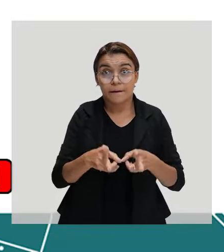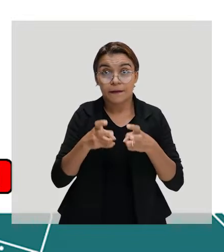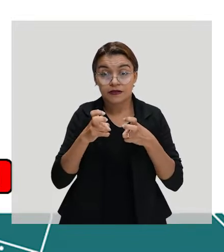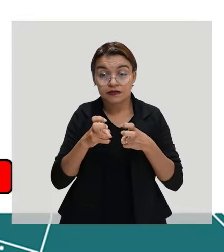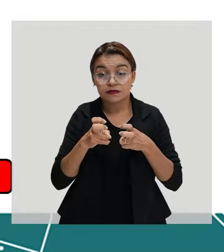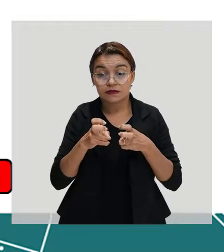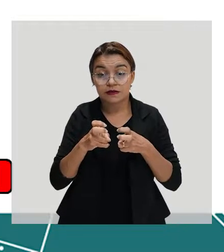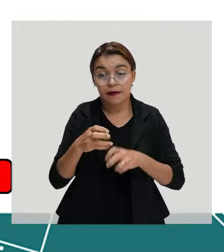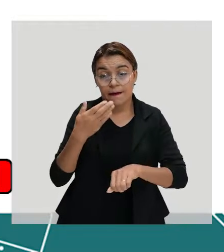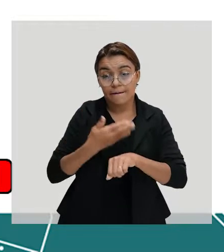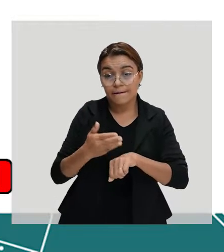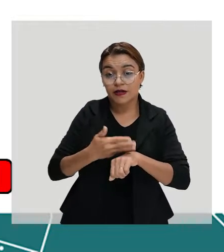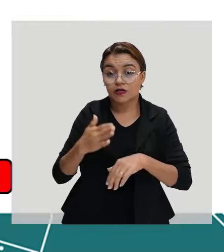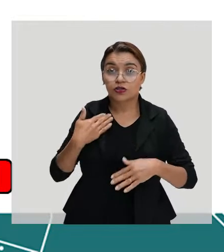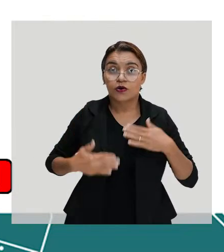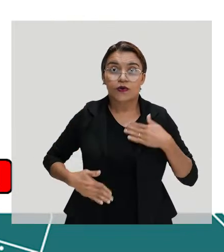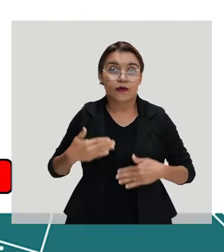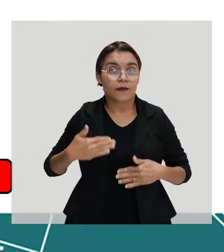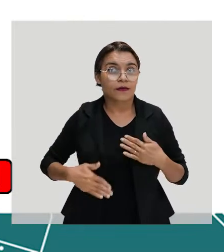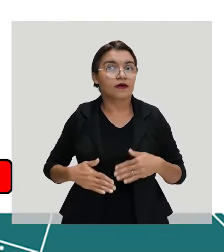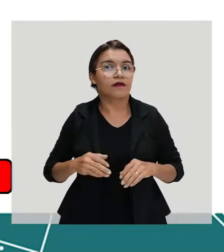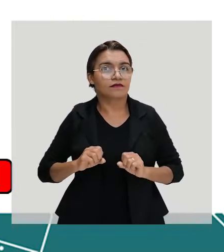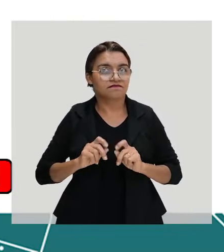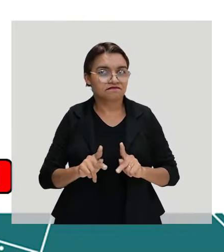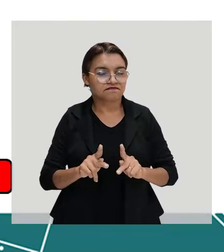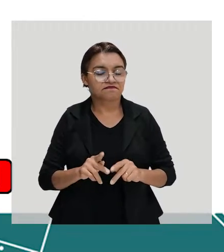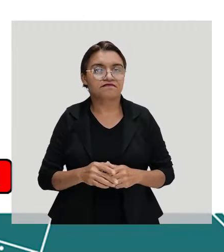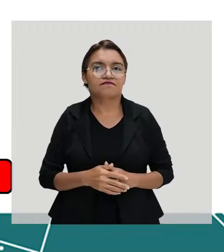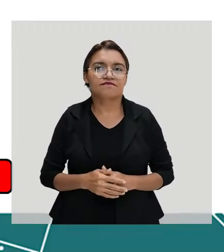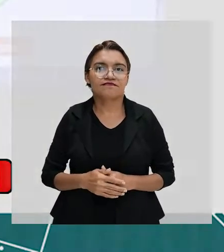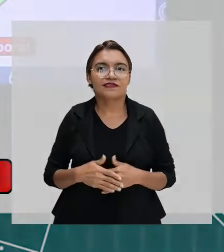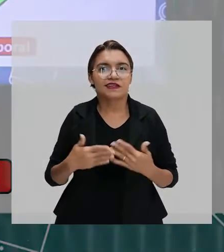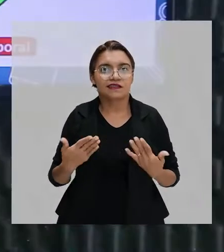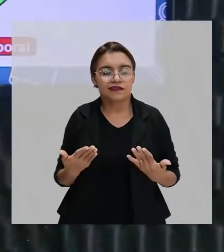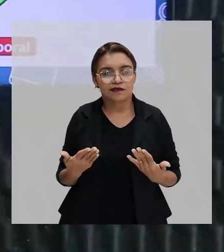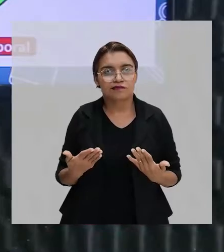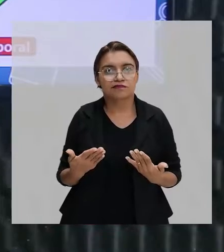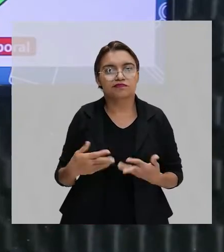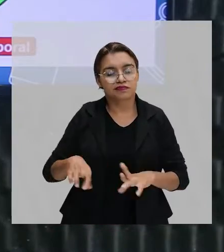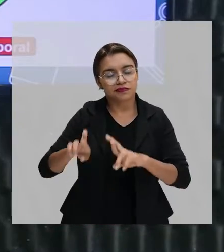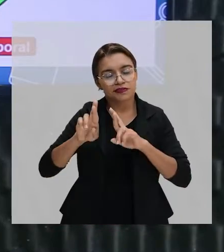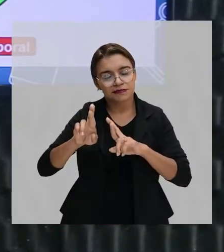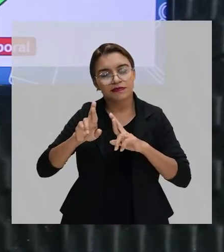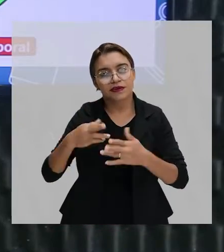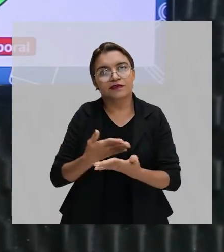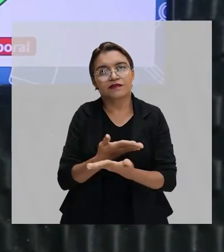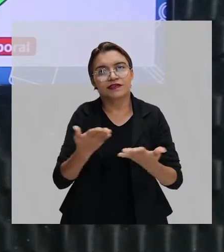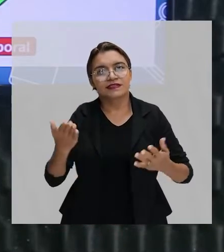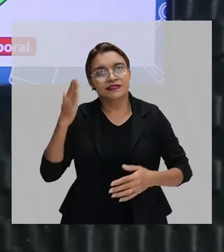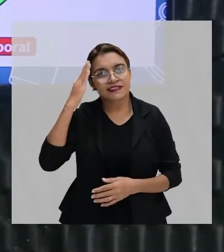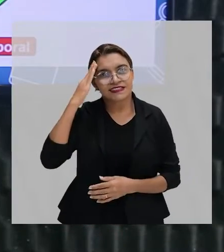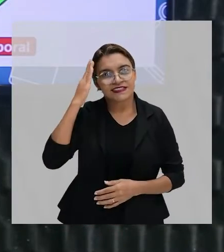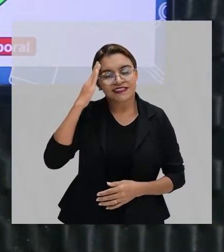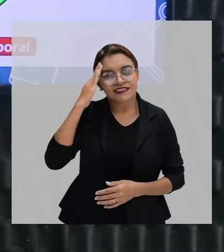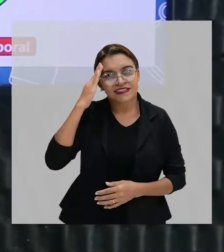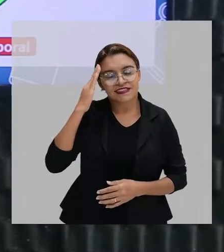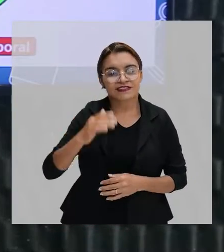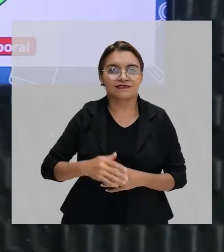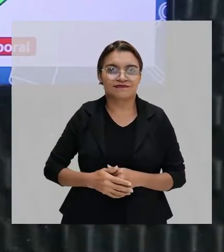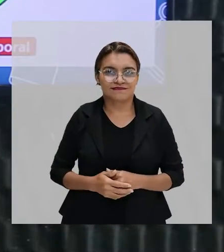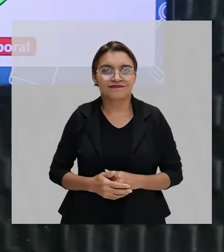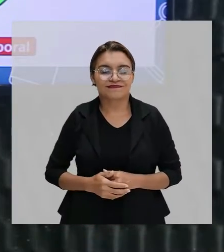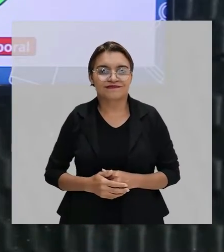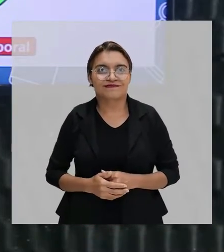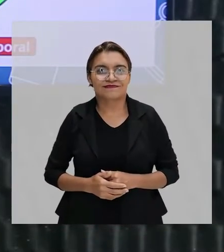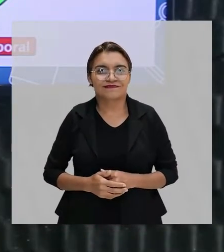a modalidade combate é o mesmo que auto-defesa Então galera espero que vocês tenham entendido tendo compreendido um pouquinho